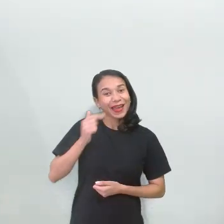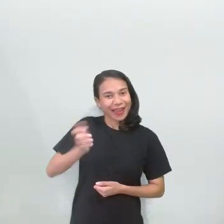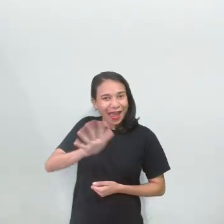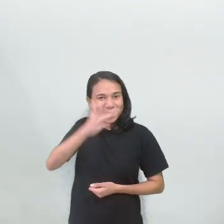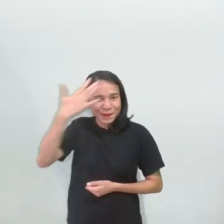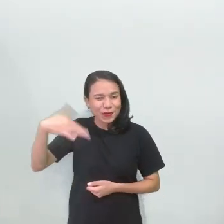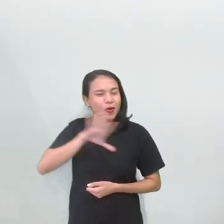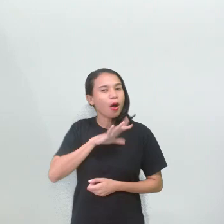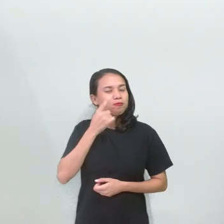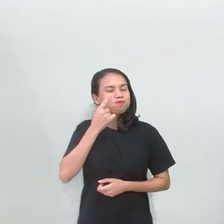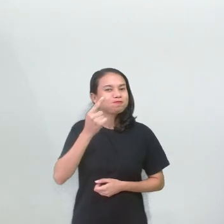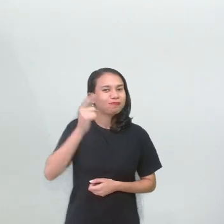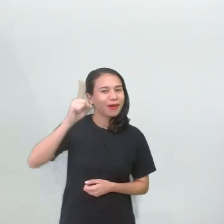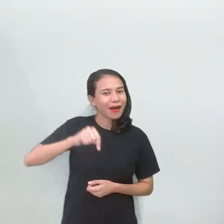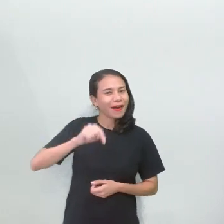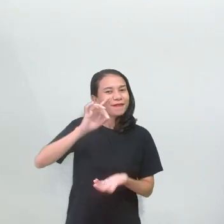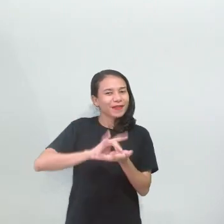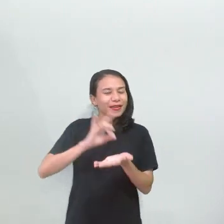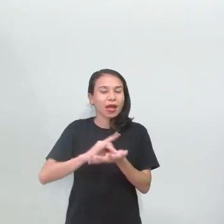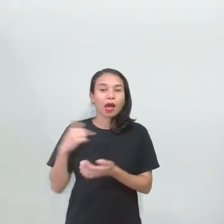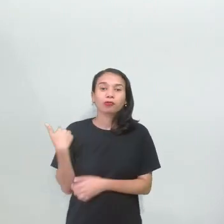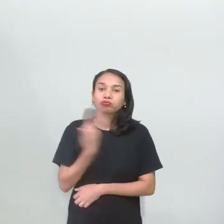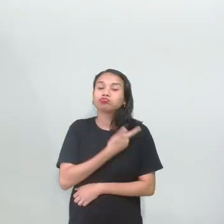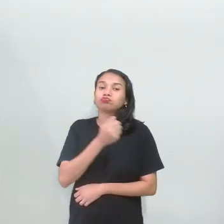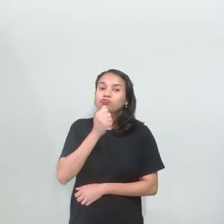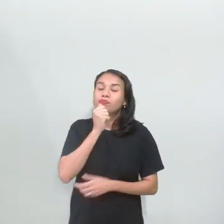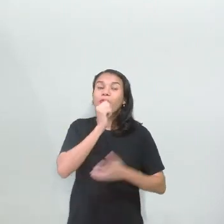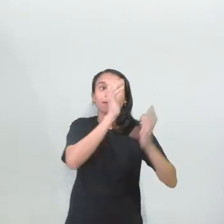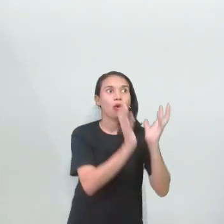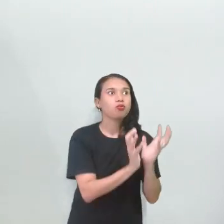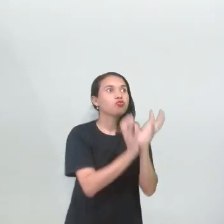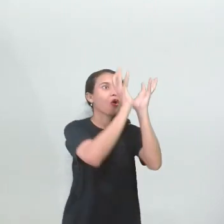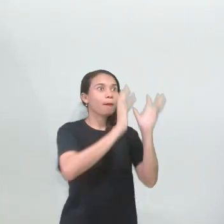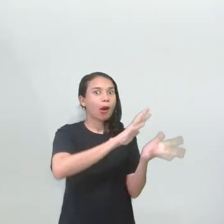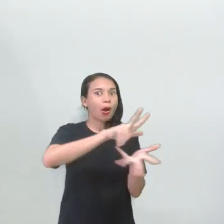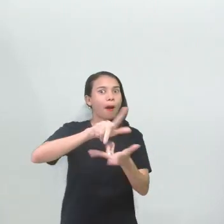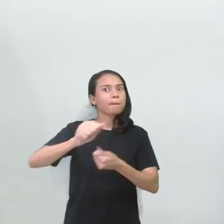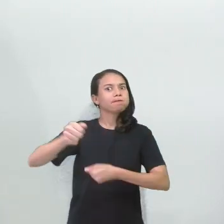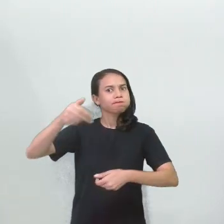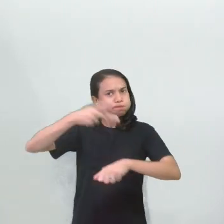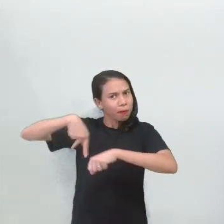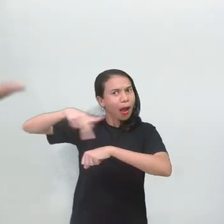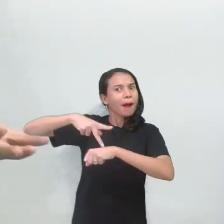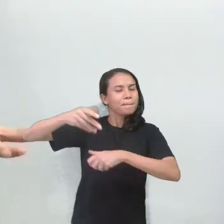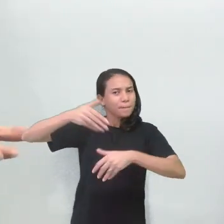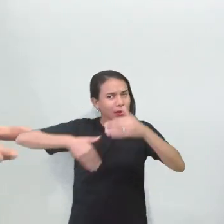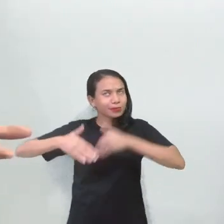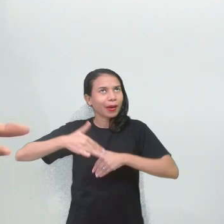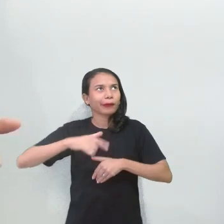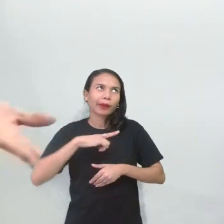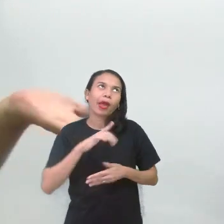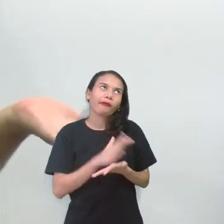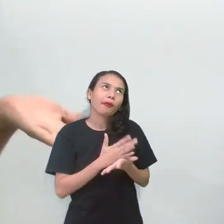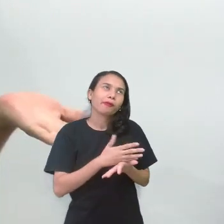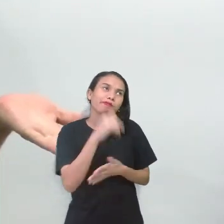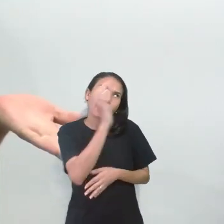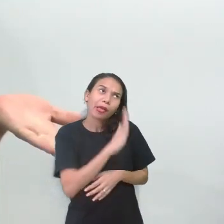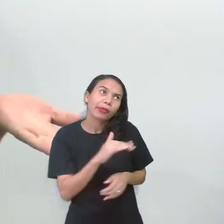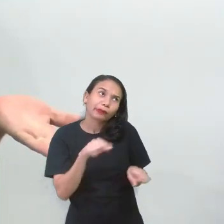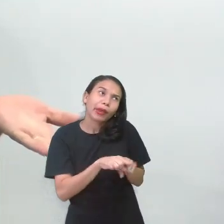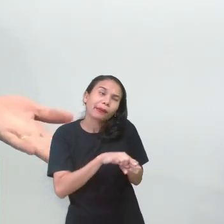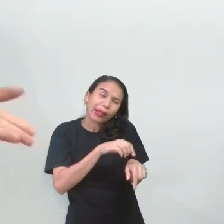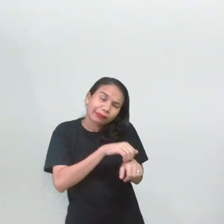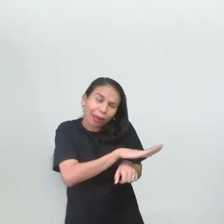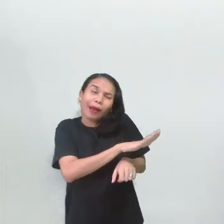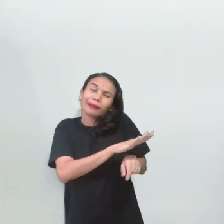E aí, pessoal? Pois é, a gente está passando ainda pela Copa do Mundo, tem muitos países participando, né? Quer dizer, alguns já foram eliminados, o Brasil já foi